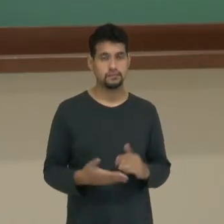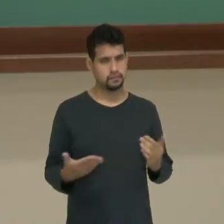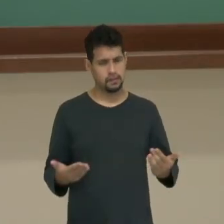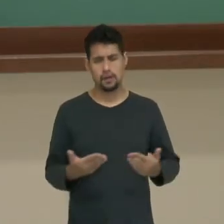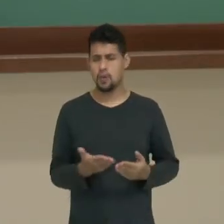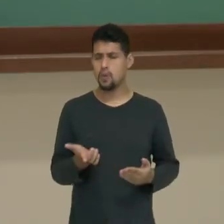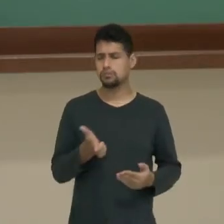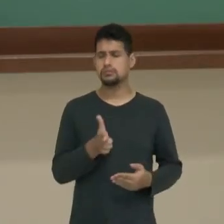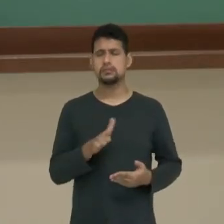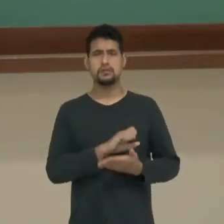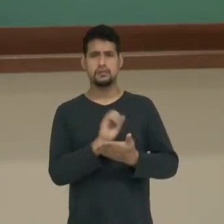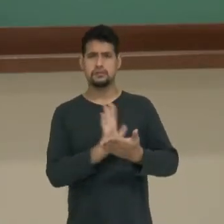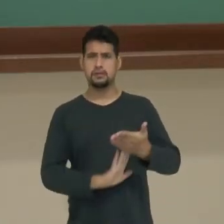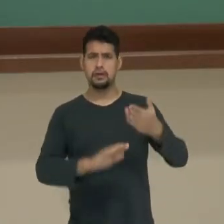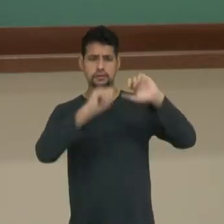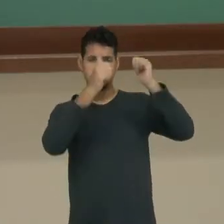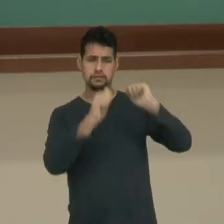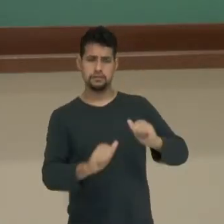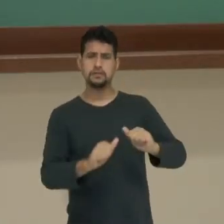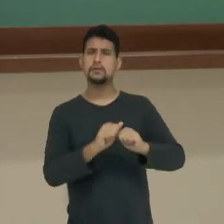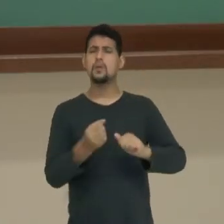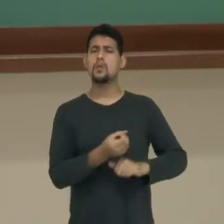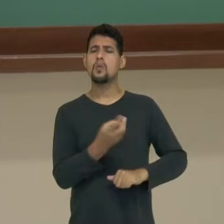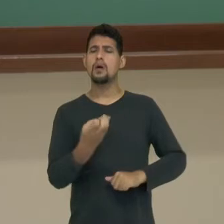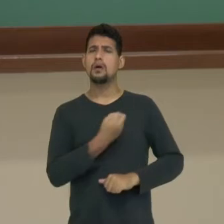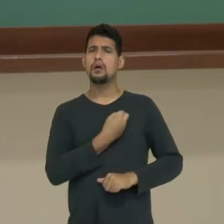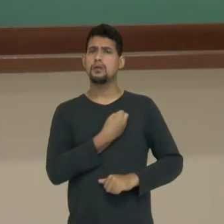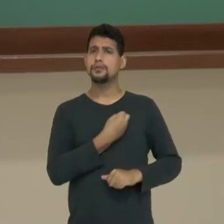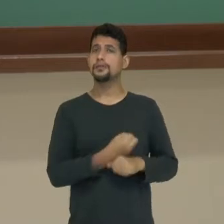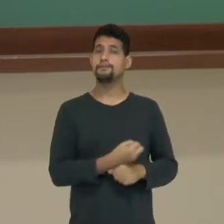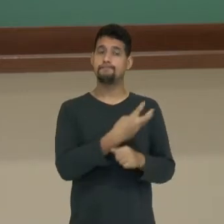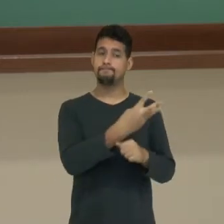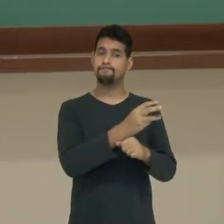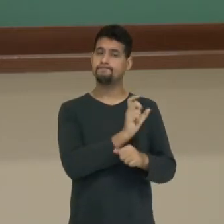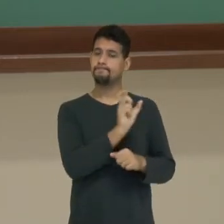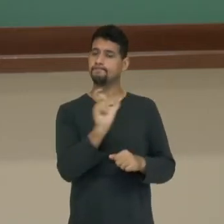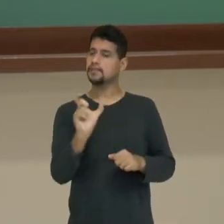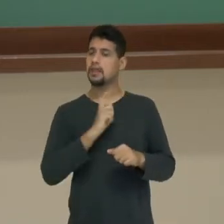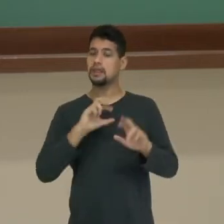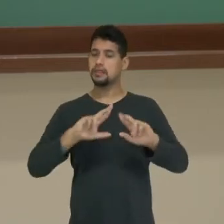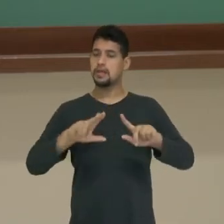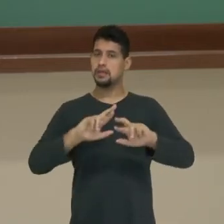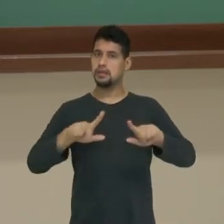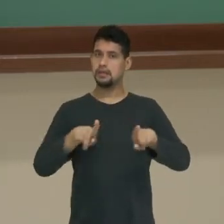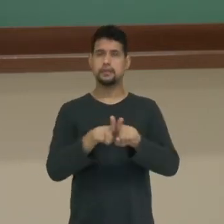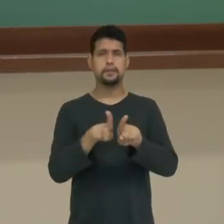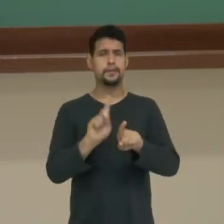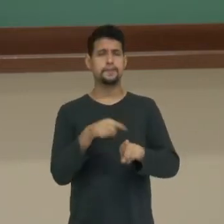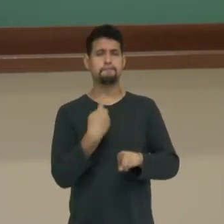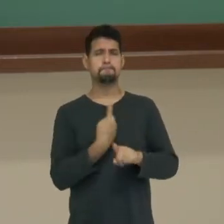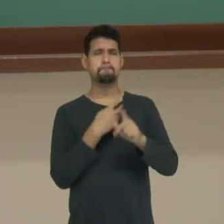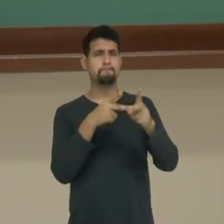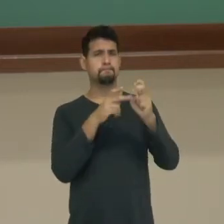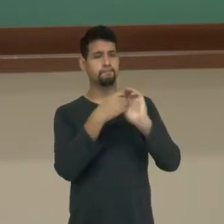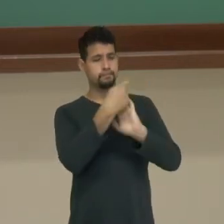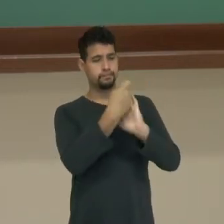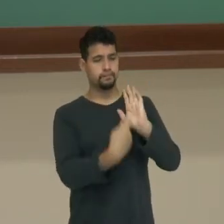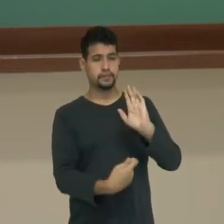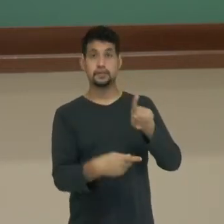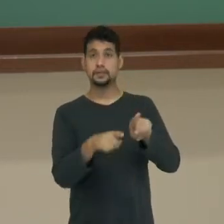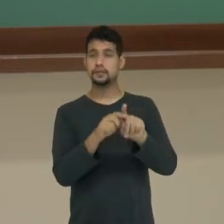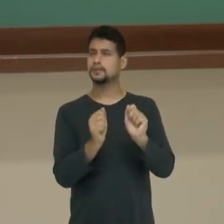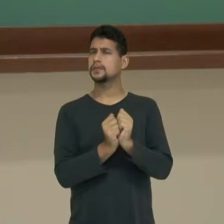Prosseguindo então, verifique lá, quantos números de 3 algarismos diferentes podemos escrever com